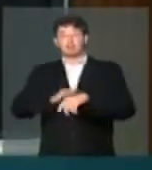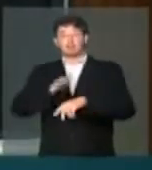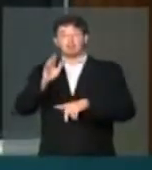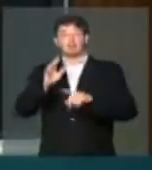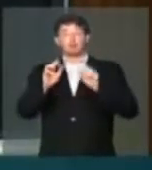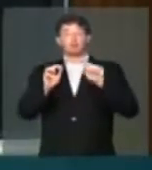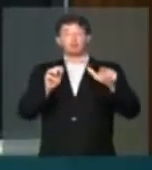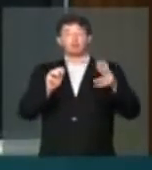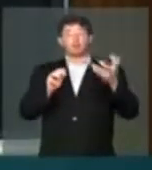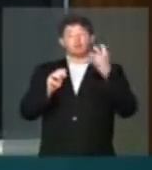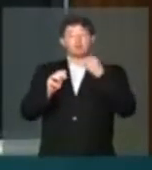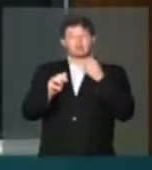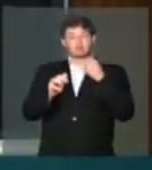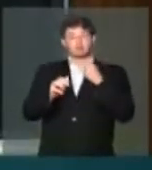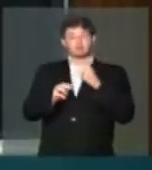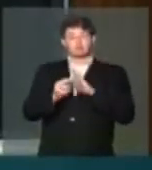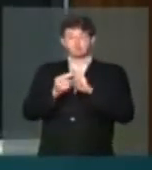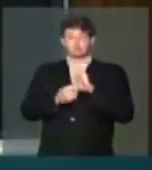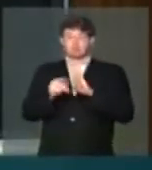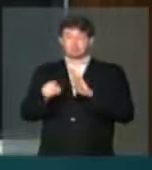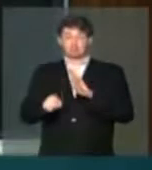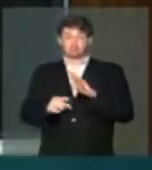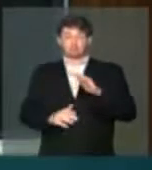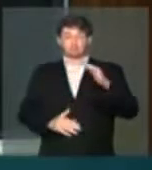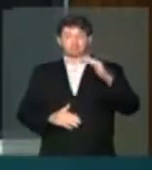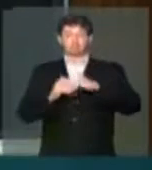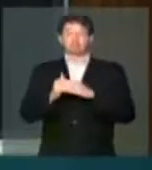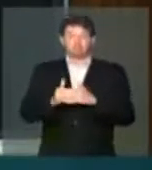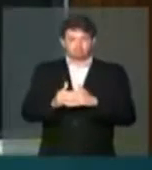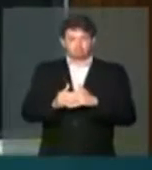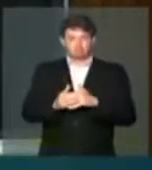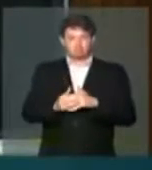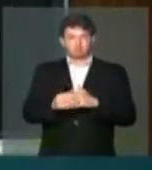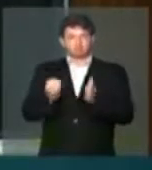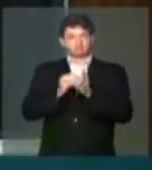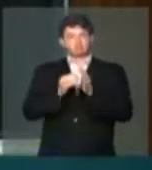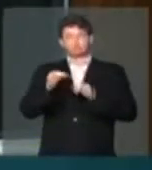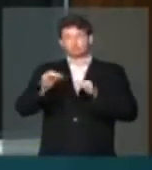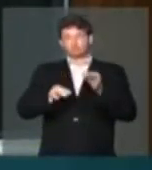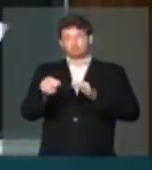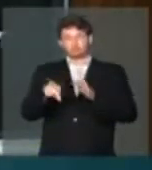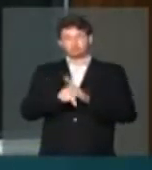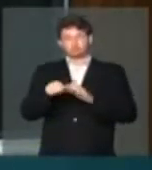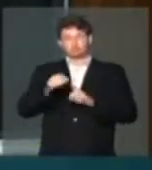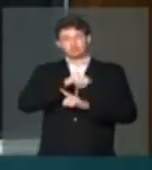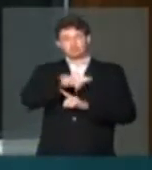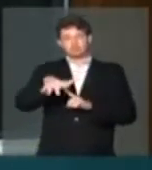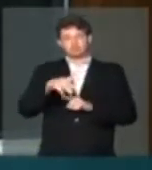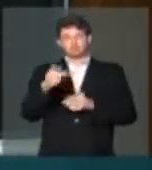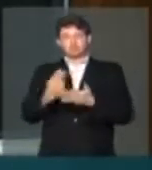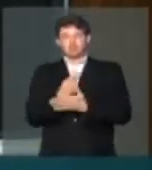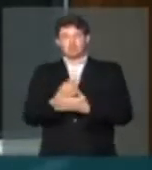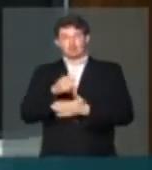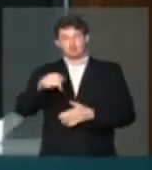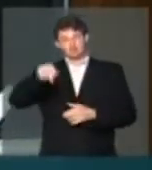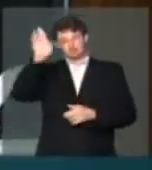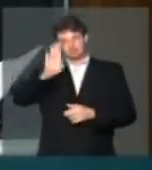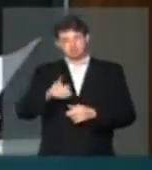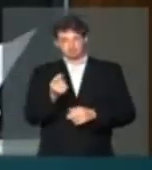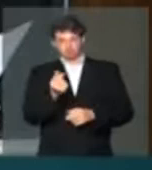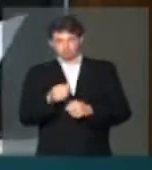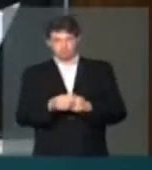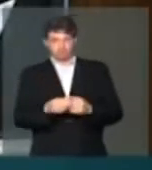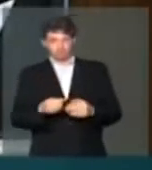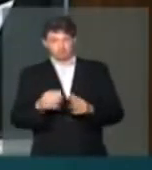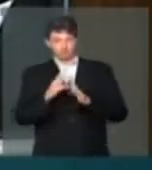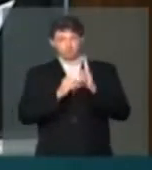se arrecada. Essa regra, contudo, esbarra no injusto sistema de distribuição das receitas públicas no nosso país. Esse